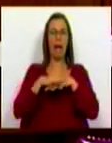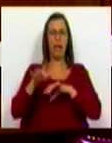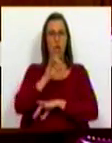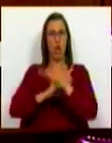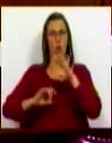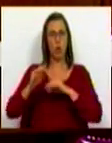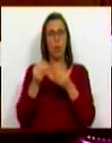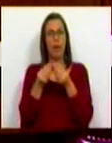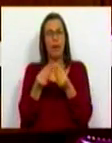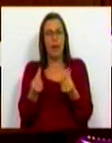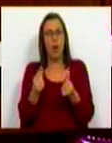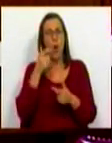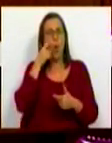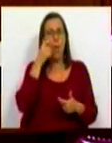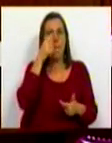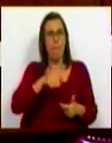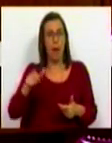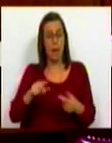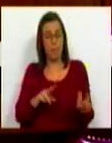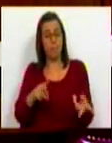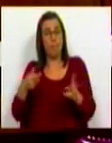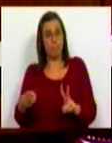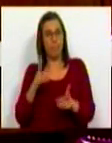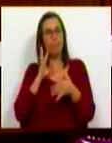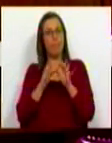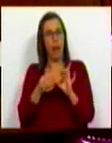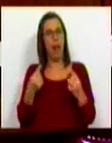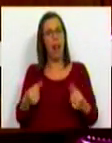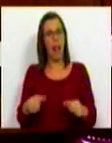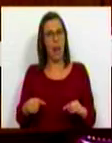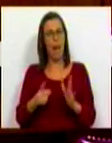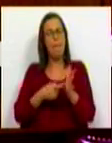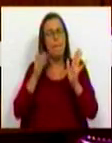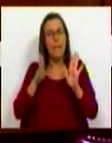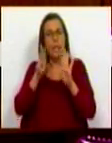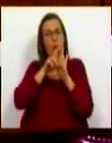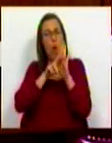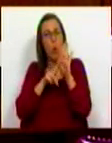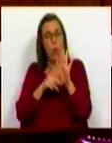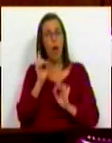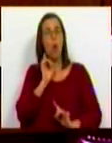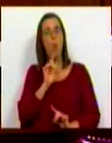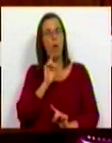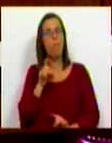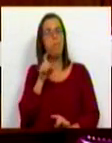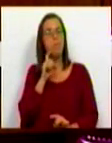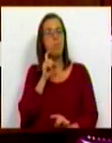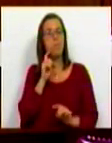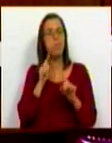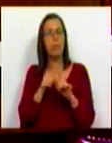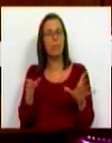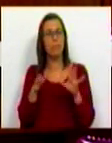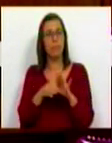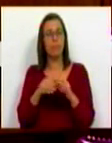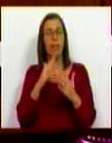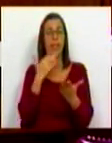de tecidos de origem humana. Esta alteração justifica-se pela necessidade de regular a qualidade e segurança